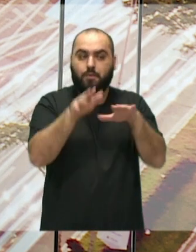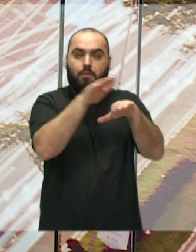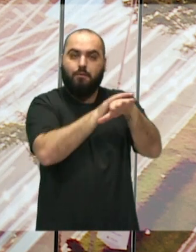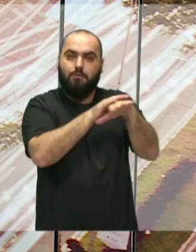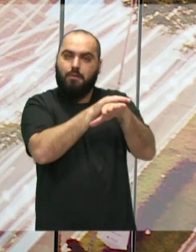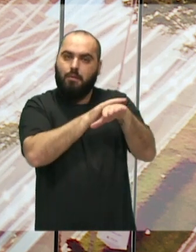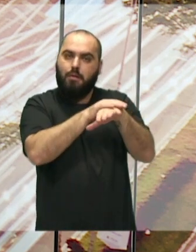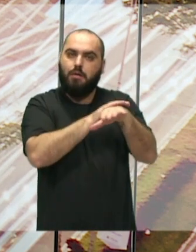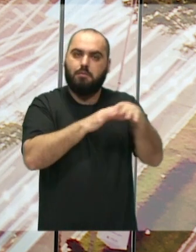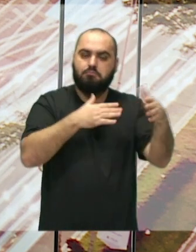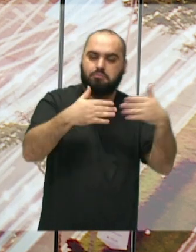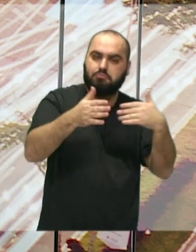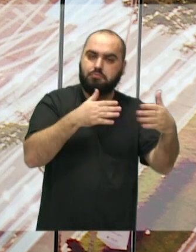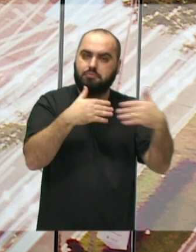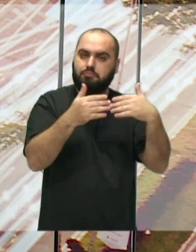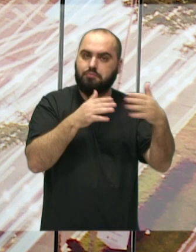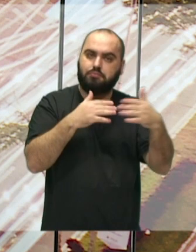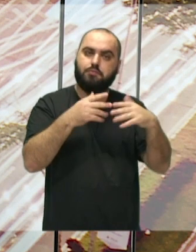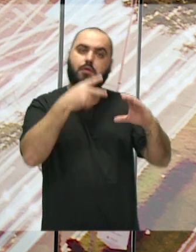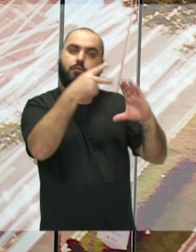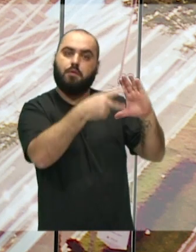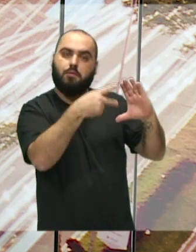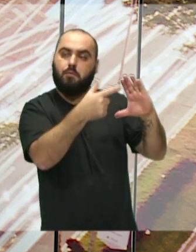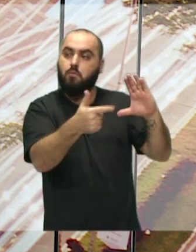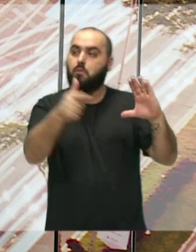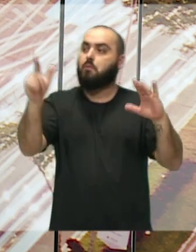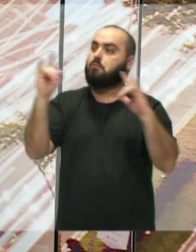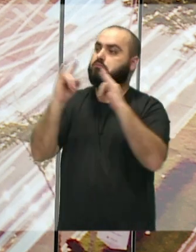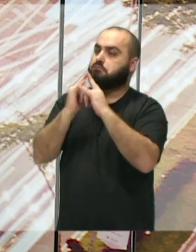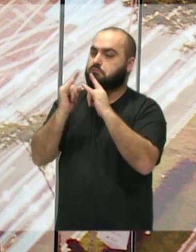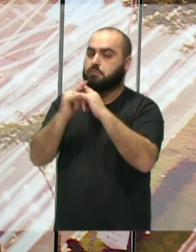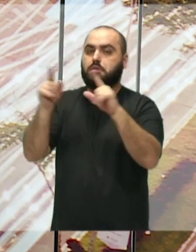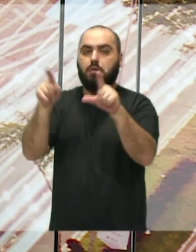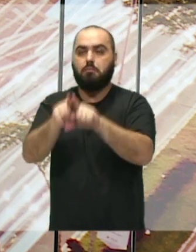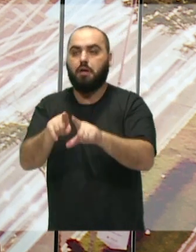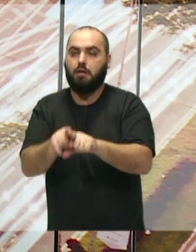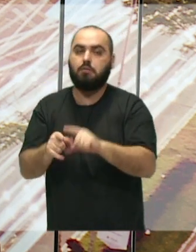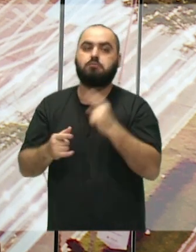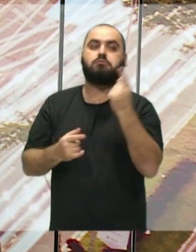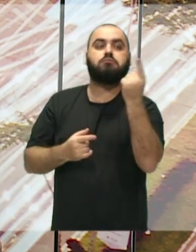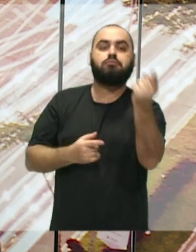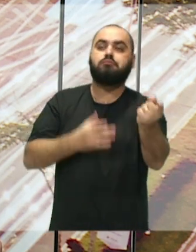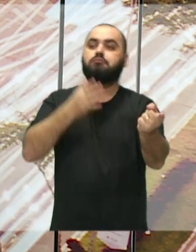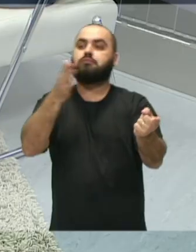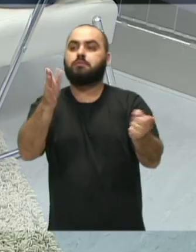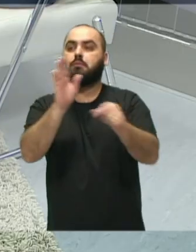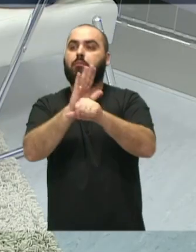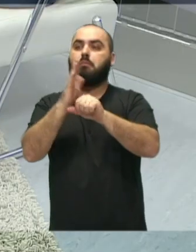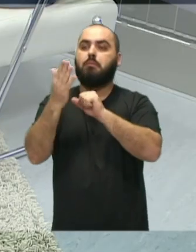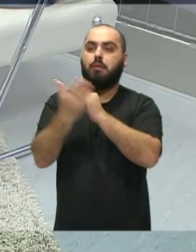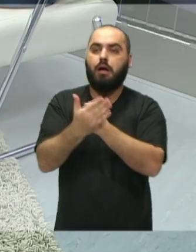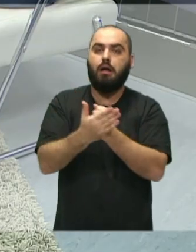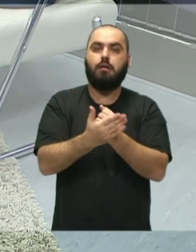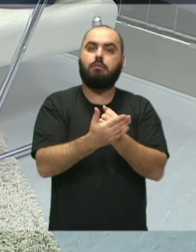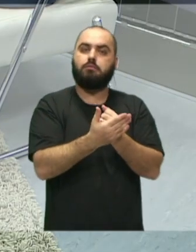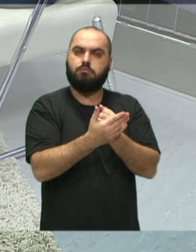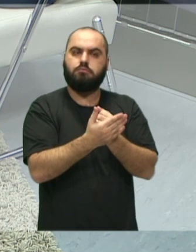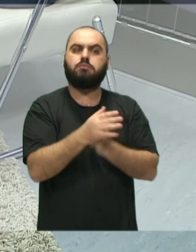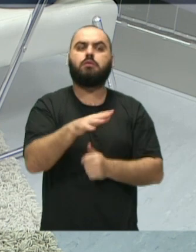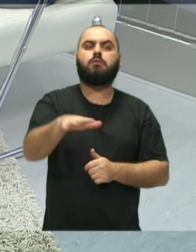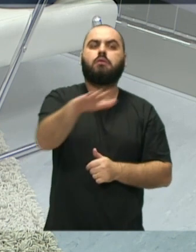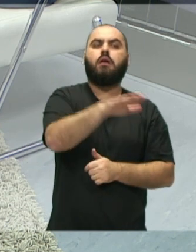para a Câmara de Vereadores para debater e também vai em alguns bairros, algumas unidades e serviços públicos. Nesse diálogo